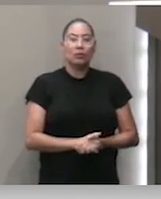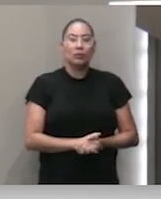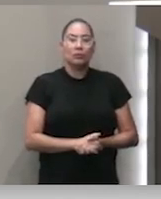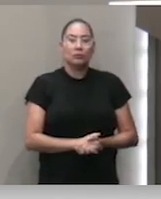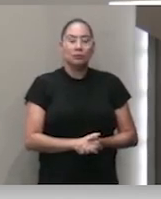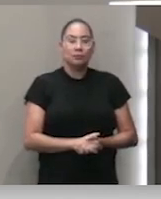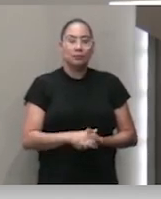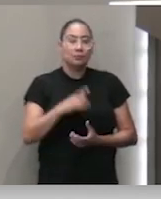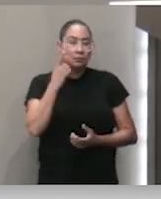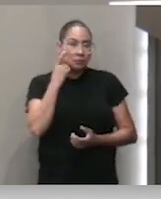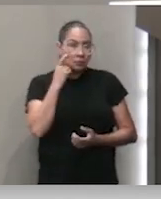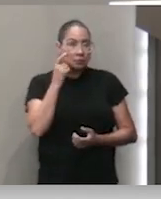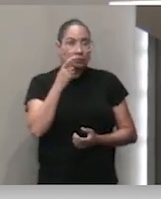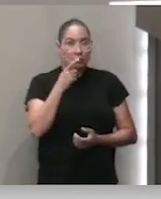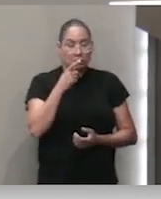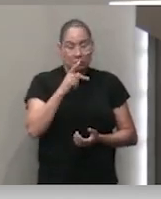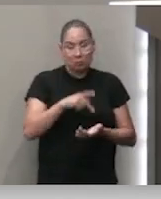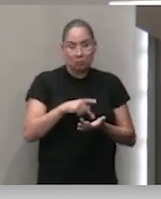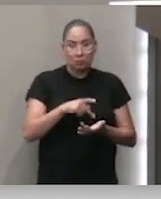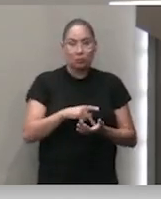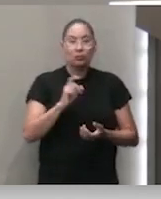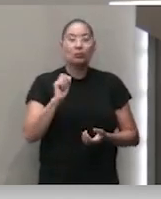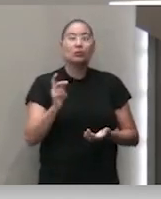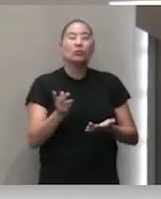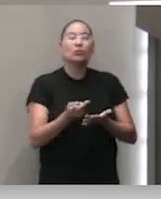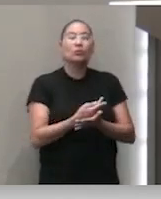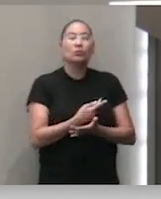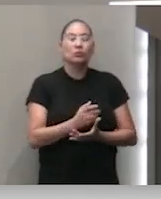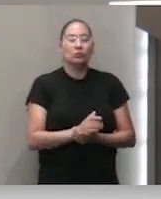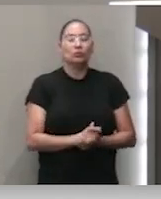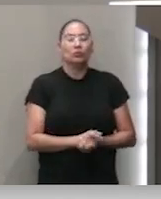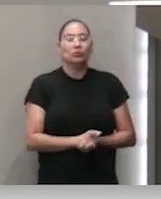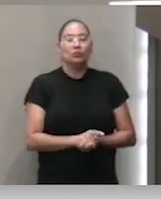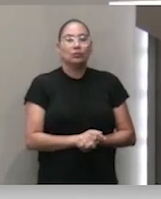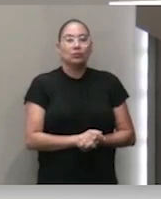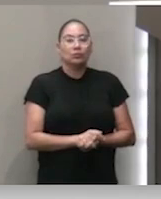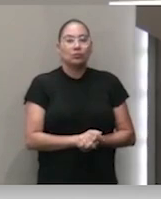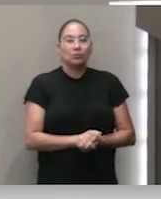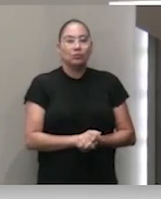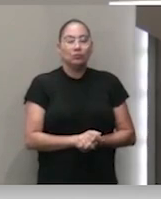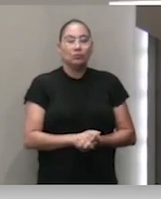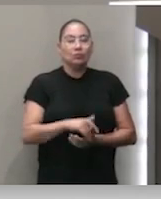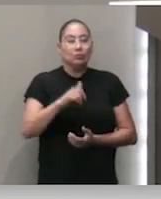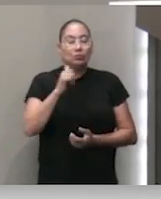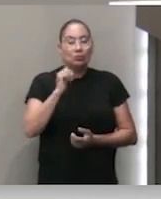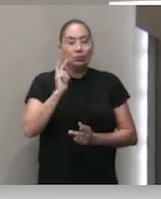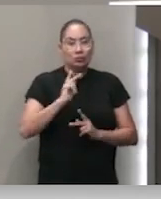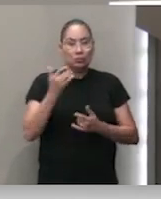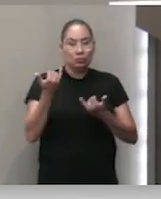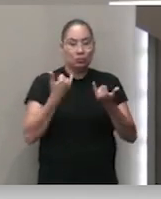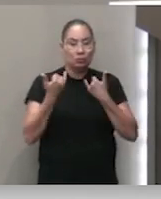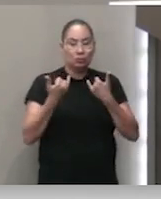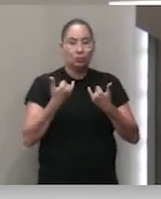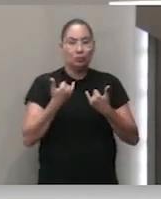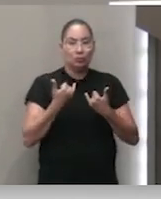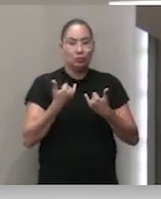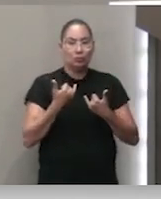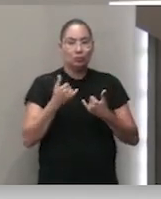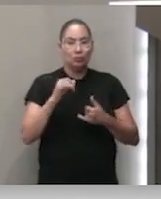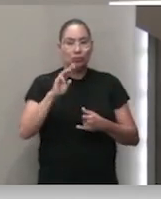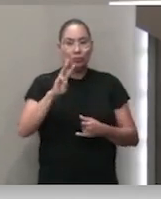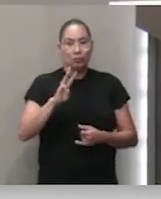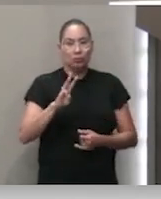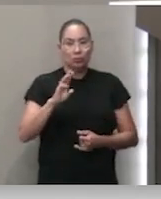se realmente é verdade. Mas o que está acontecendo? Aí, uma das informações aqui que me deram é que de 30%